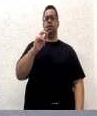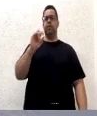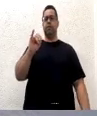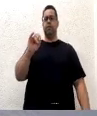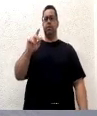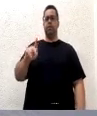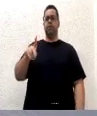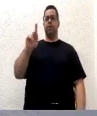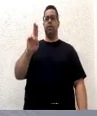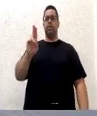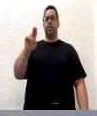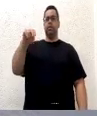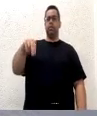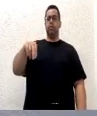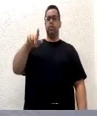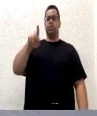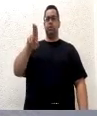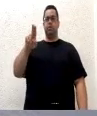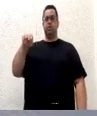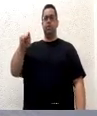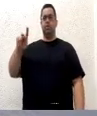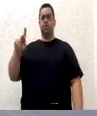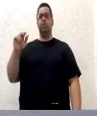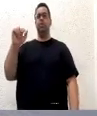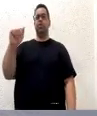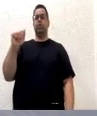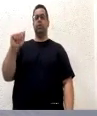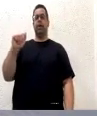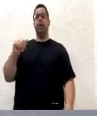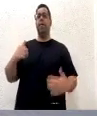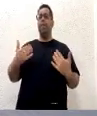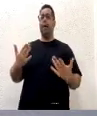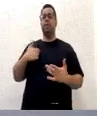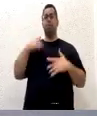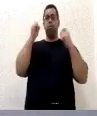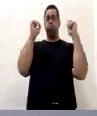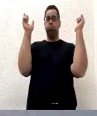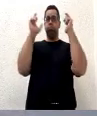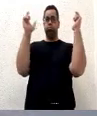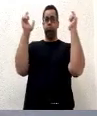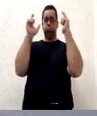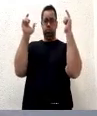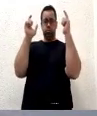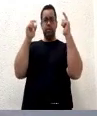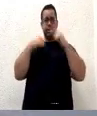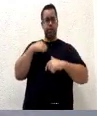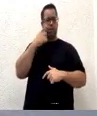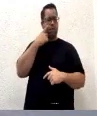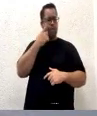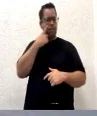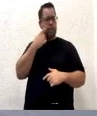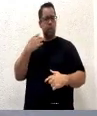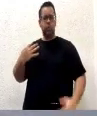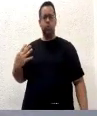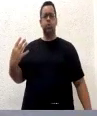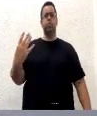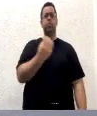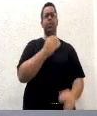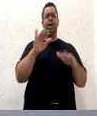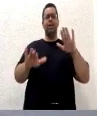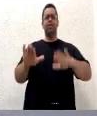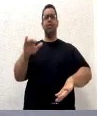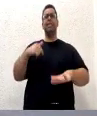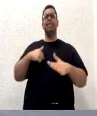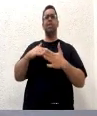para o litoral, então, mas assim, estamos em alerta máxima. Eu, às vezes, faço o papel de chata, porque eu sou